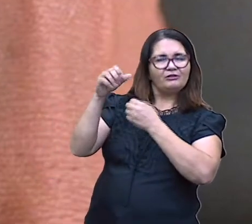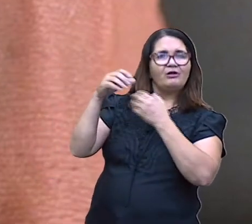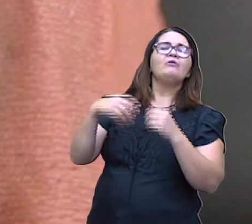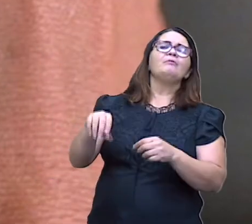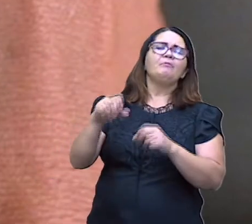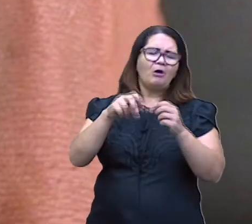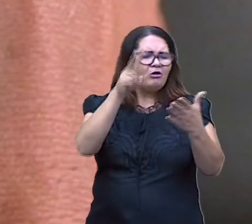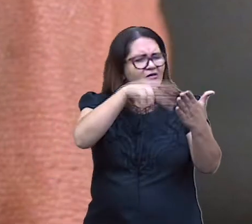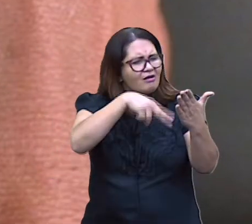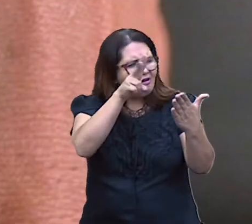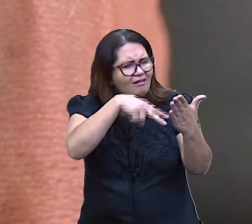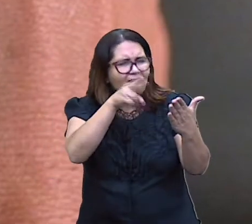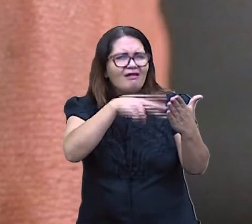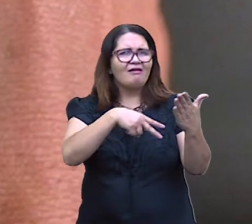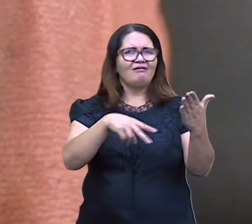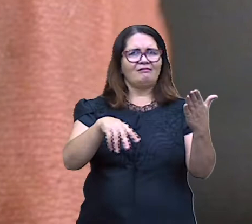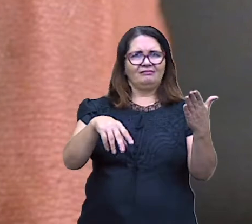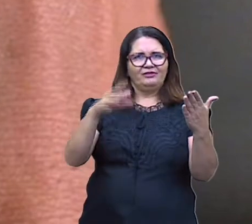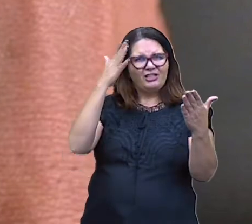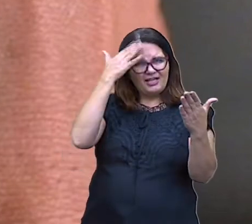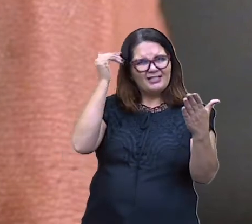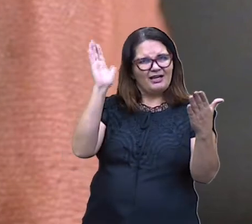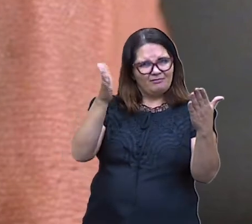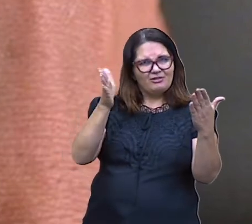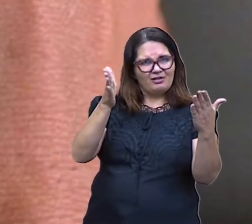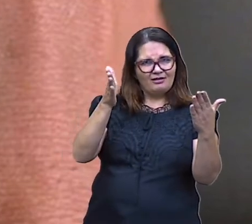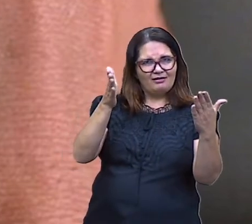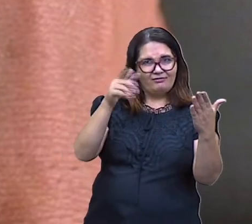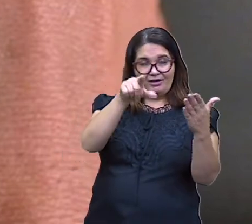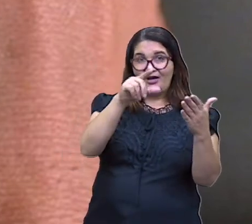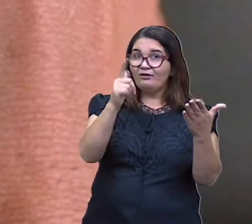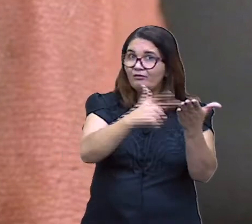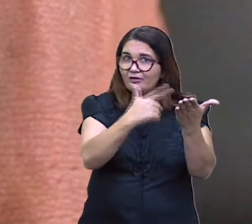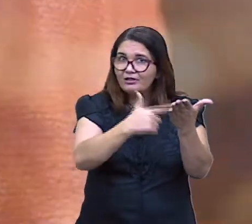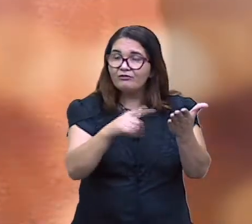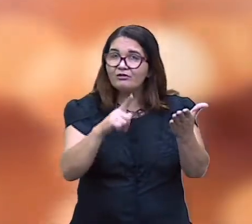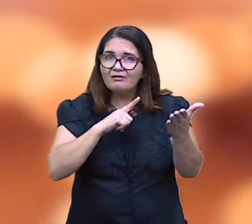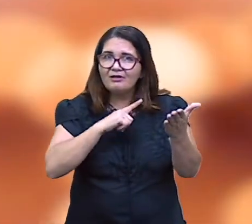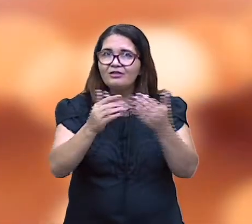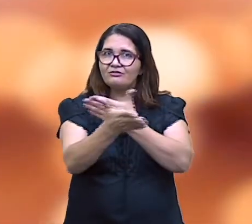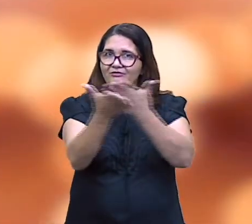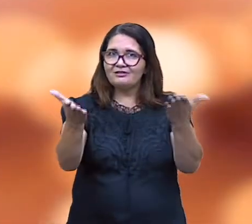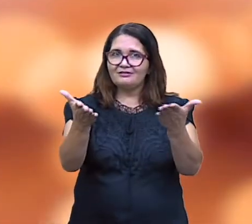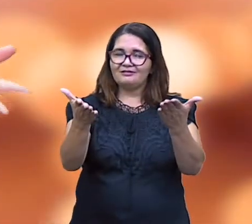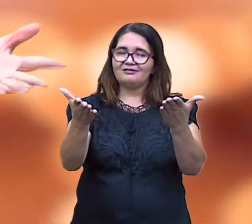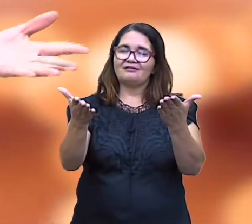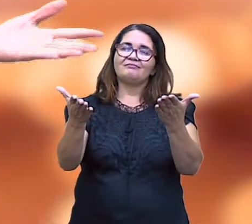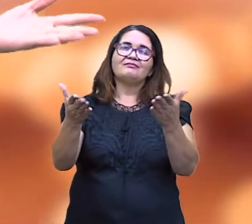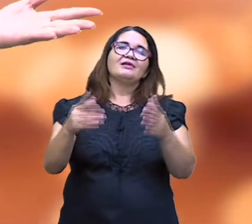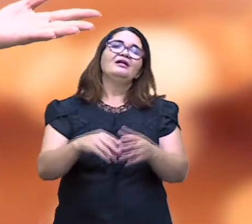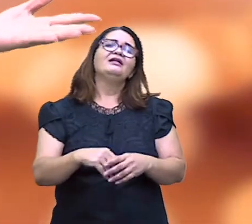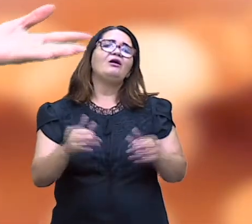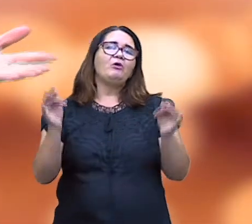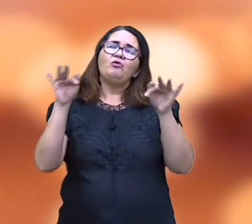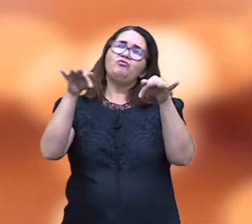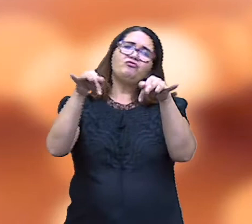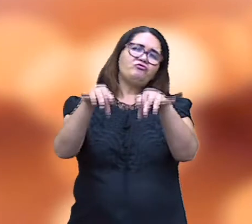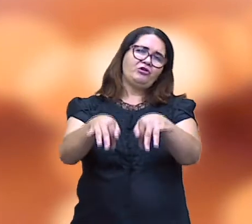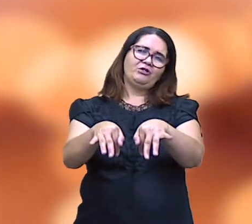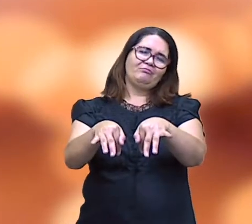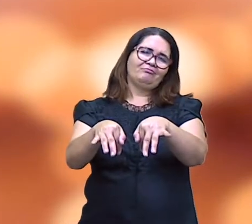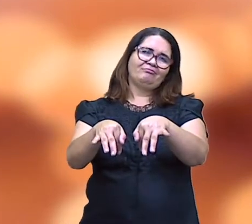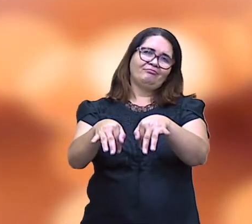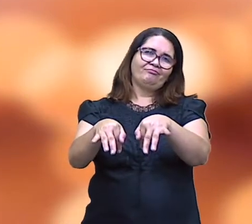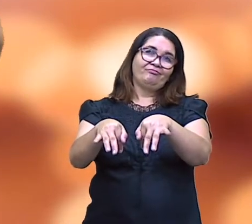ler, já sabem, não é? Vai lá no livro de vocês. E por fim, o final, que é